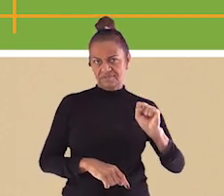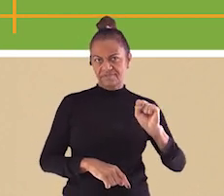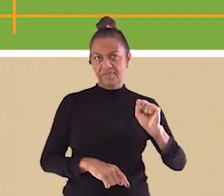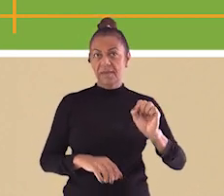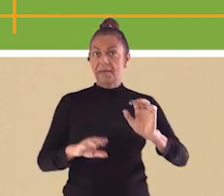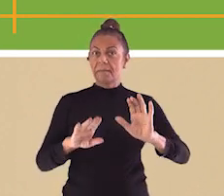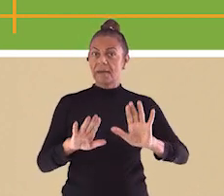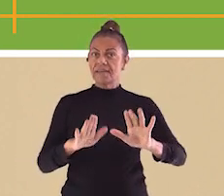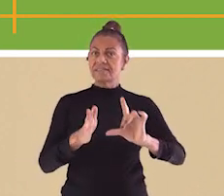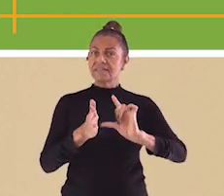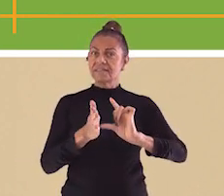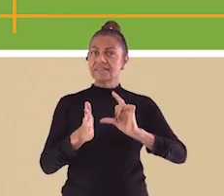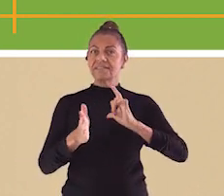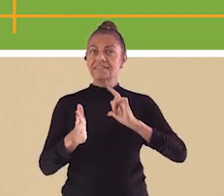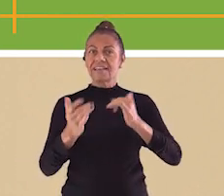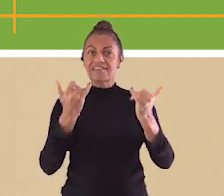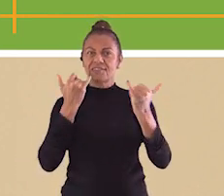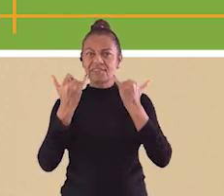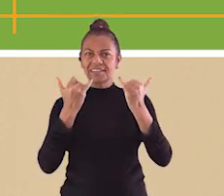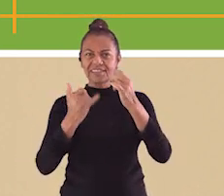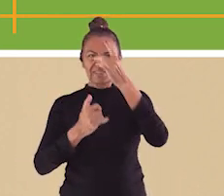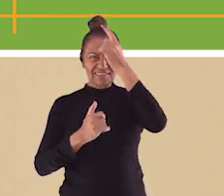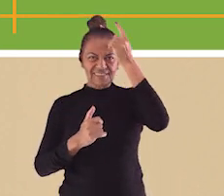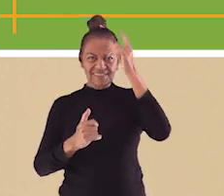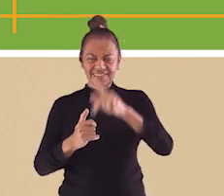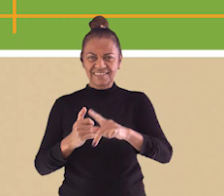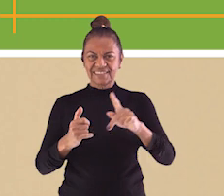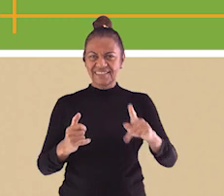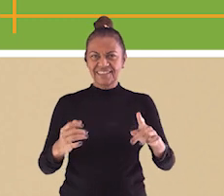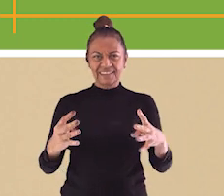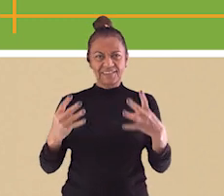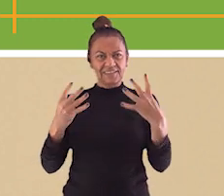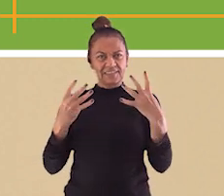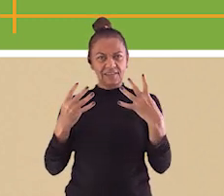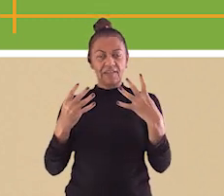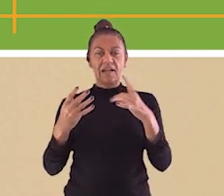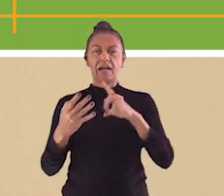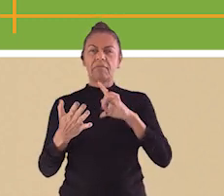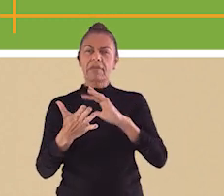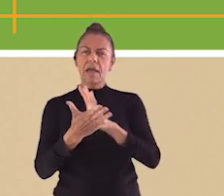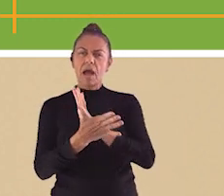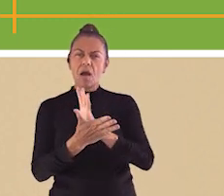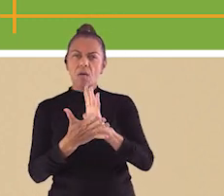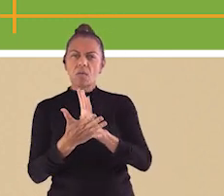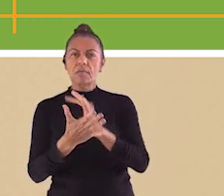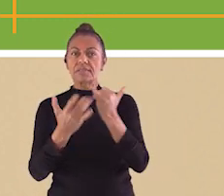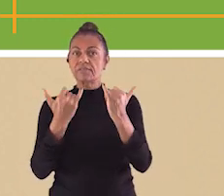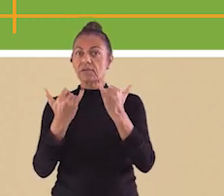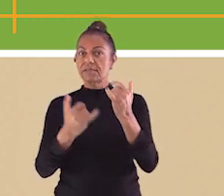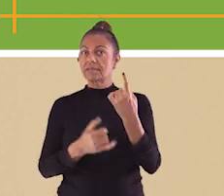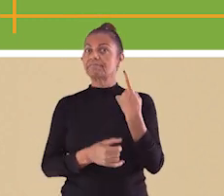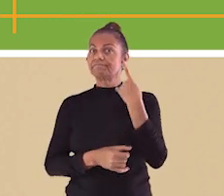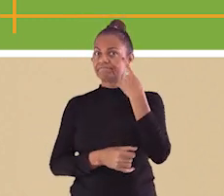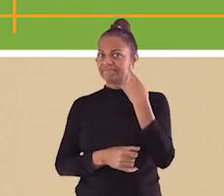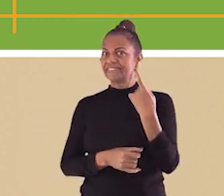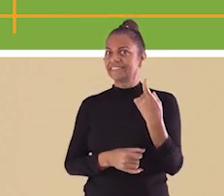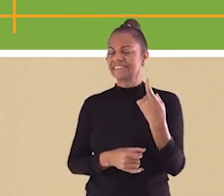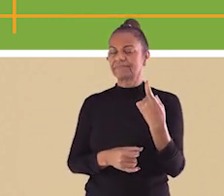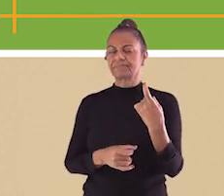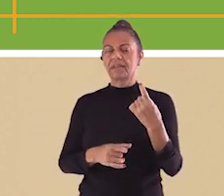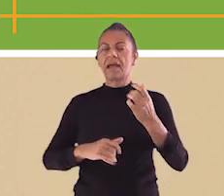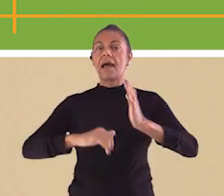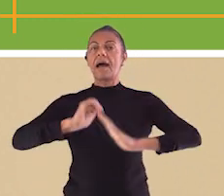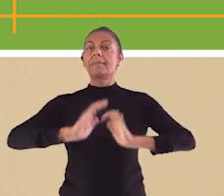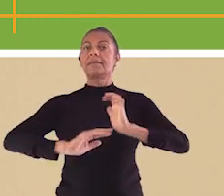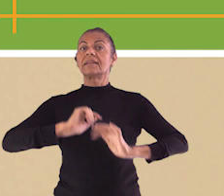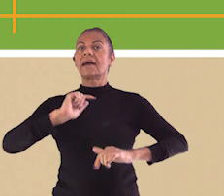e professoras que nos acompanham, aqui vão algumas informações bem interessantes. A habilidade trabalhada